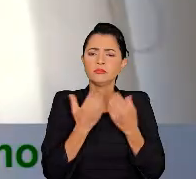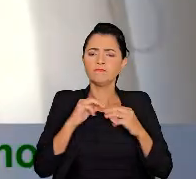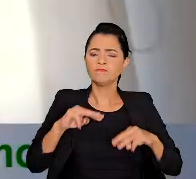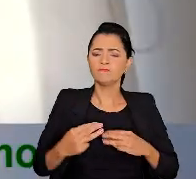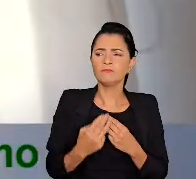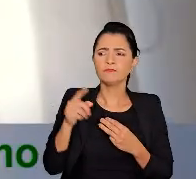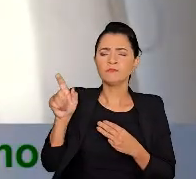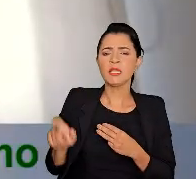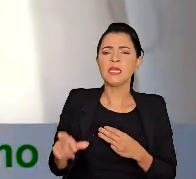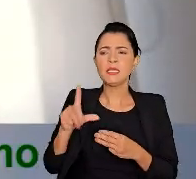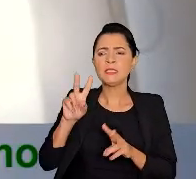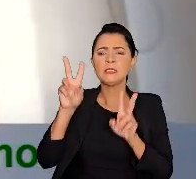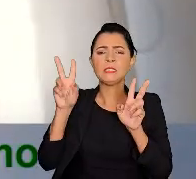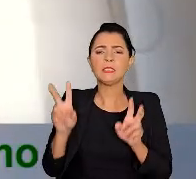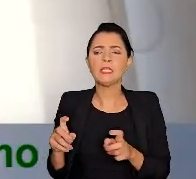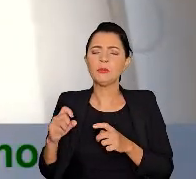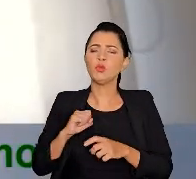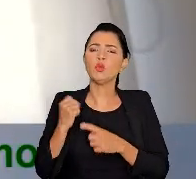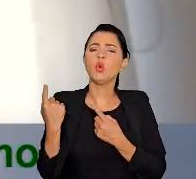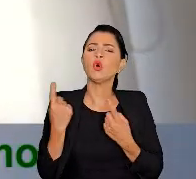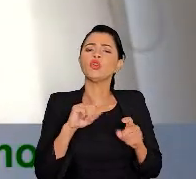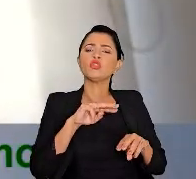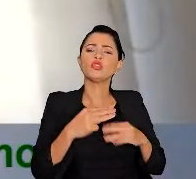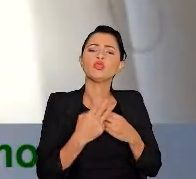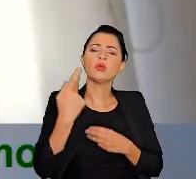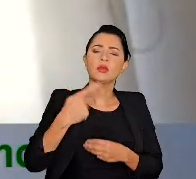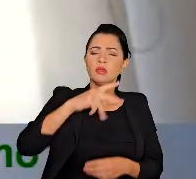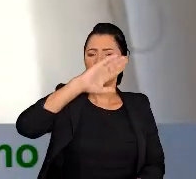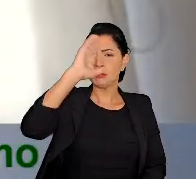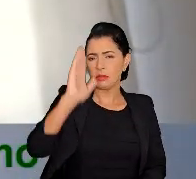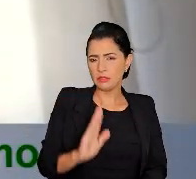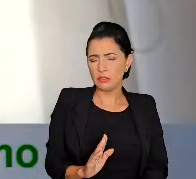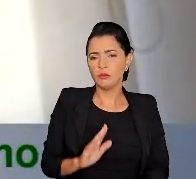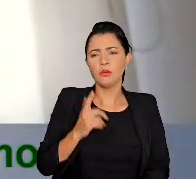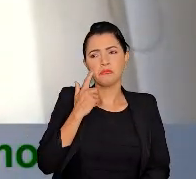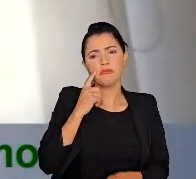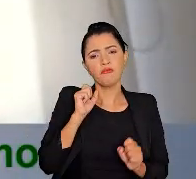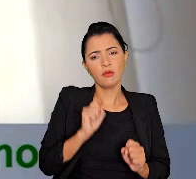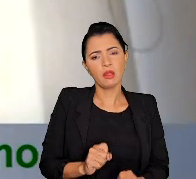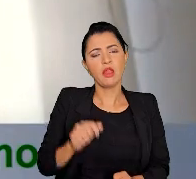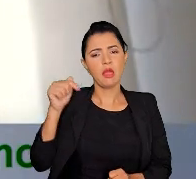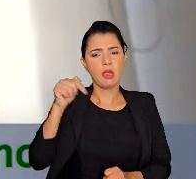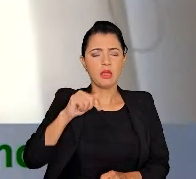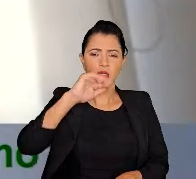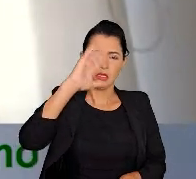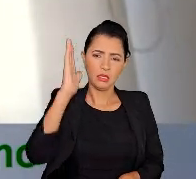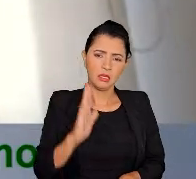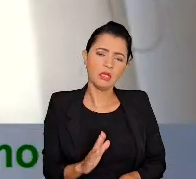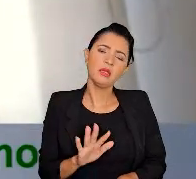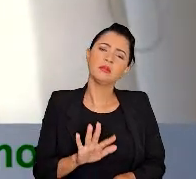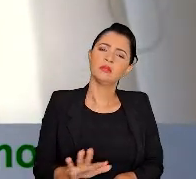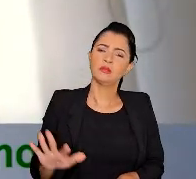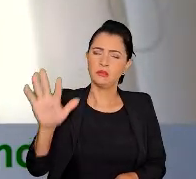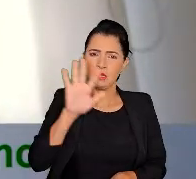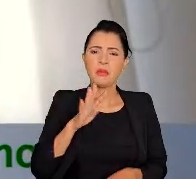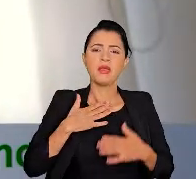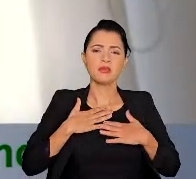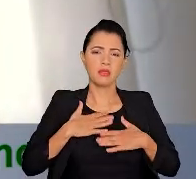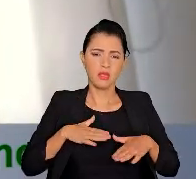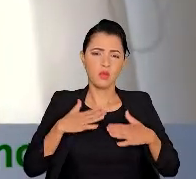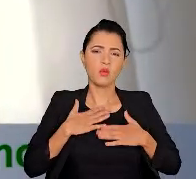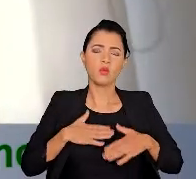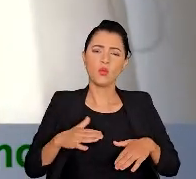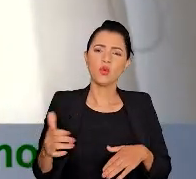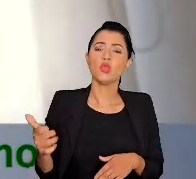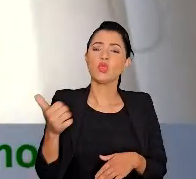antissemitismo no Brasil? Podemos dizer que, em linhas gerais, a situação aqui é mais tranquila do